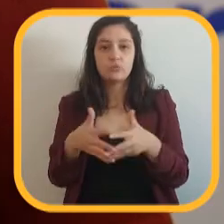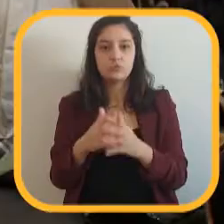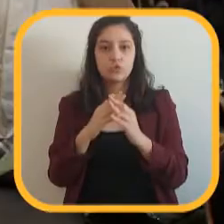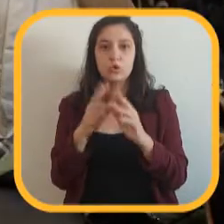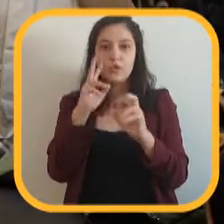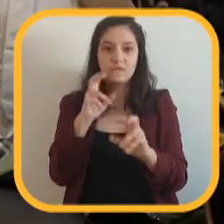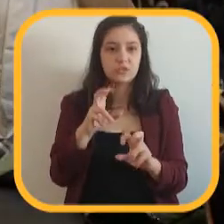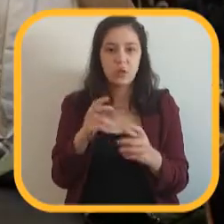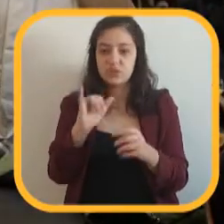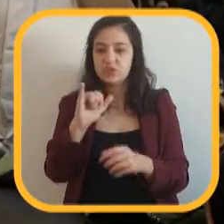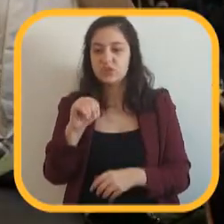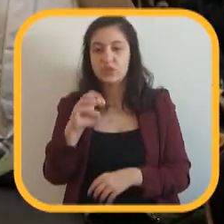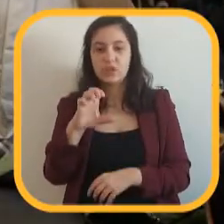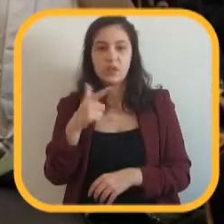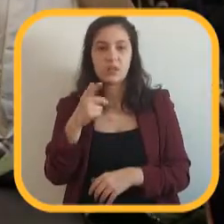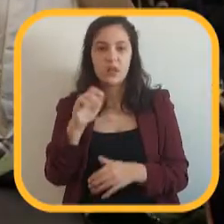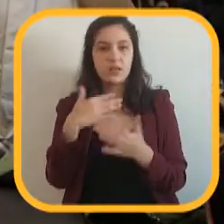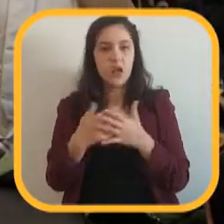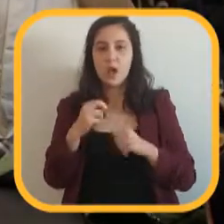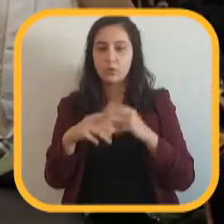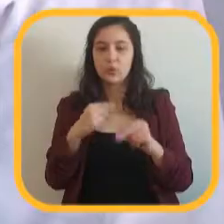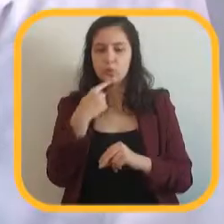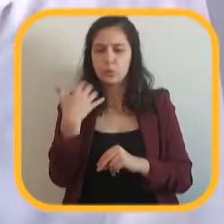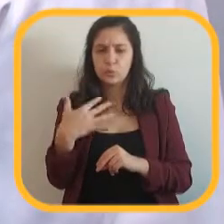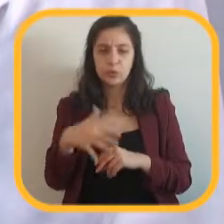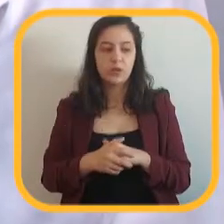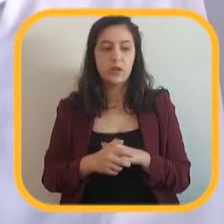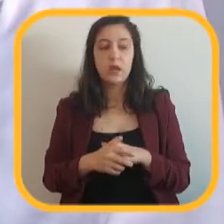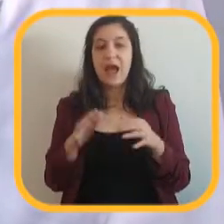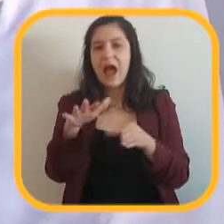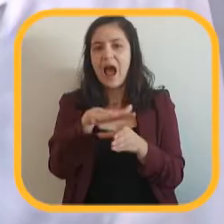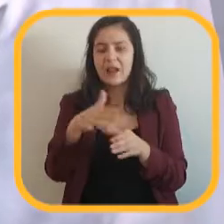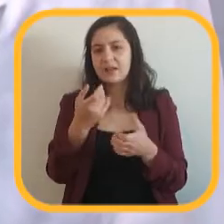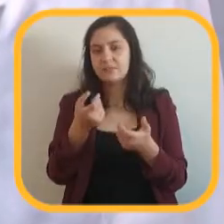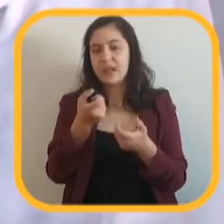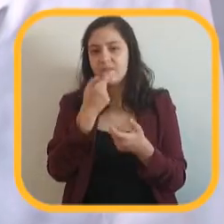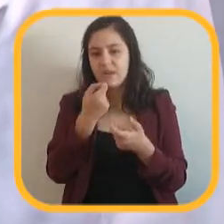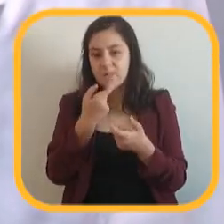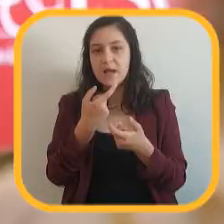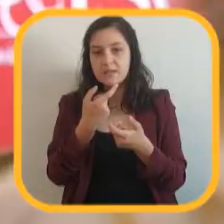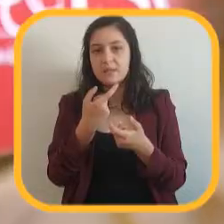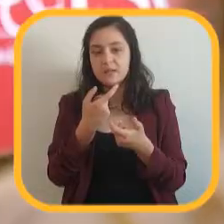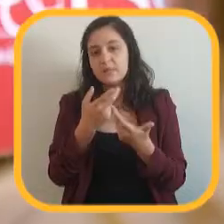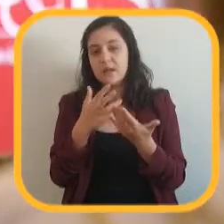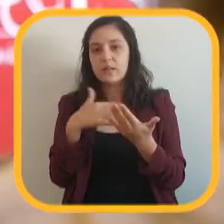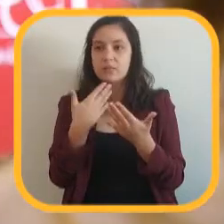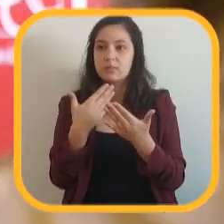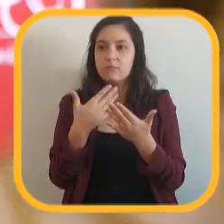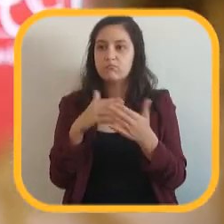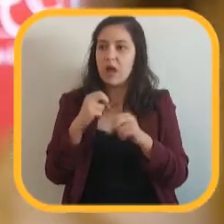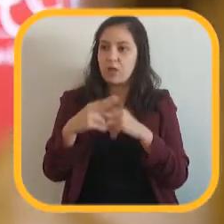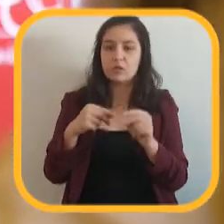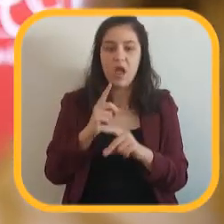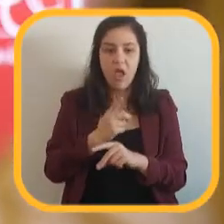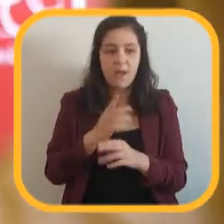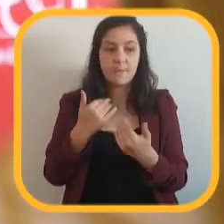E, portanto, a estrutura de investigação do ISCTE é também ela muito atualizada. A área da farmacologia está atualizada, mas lá